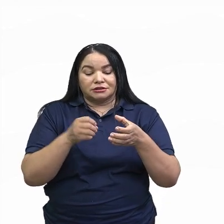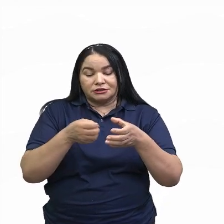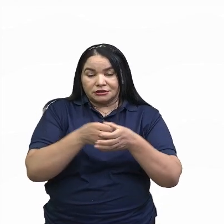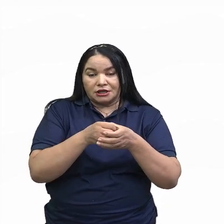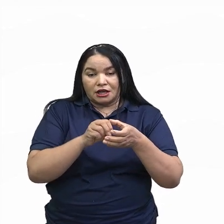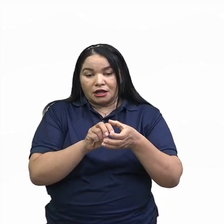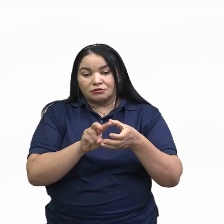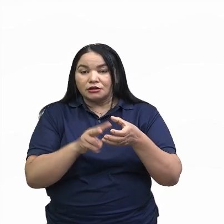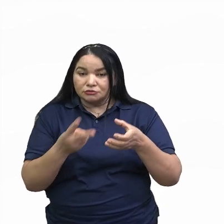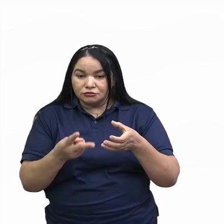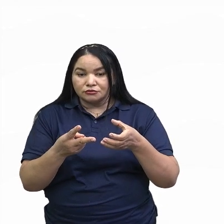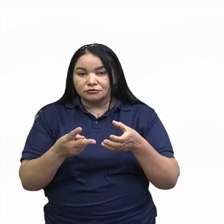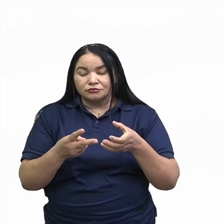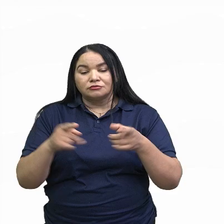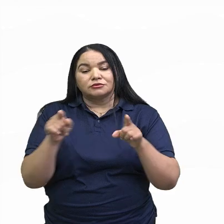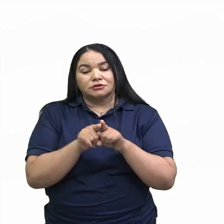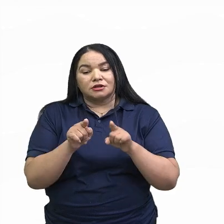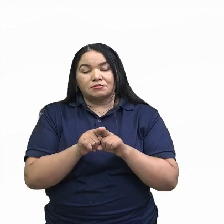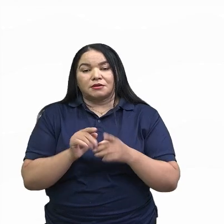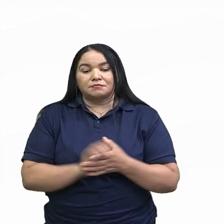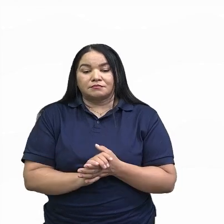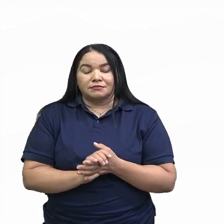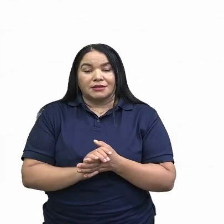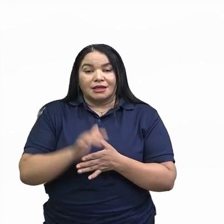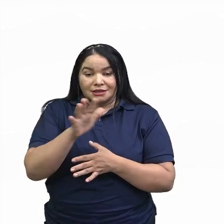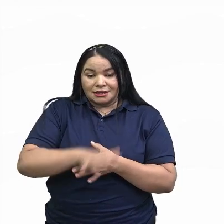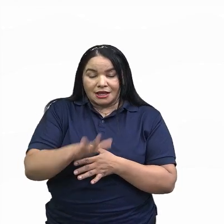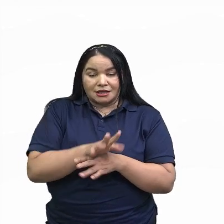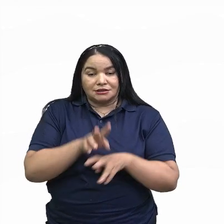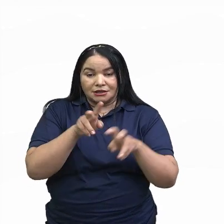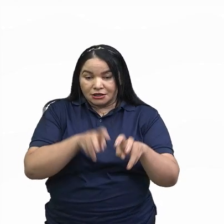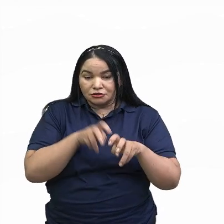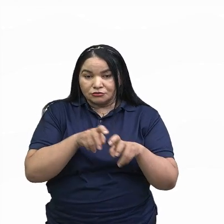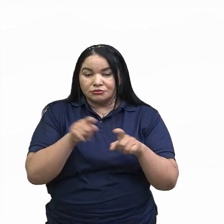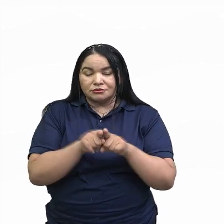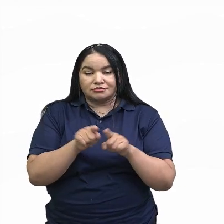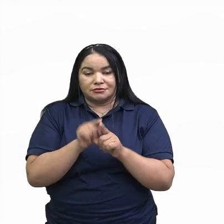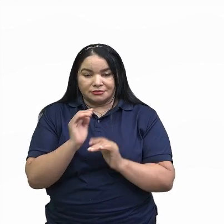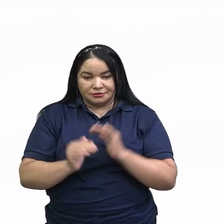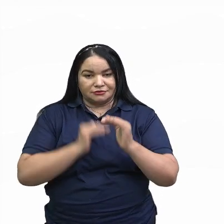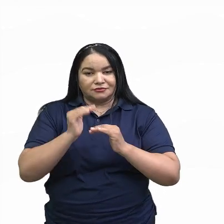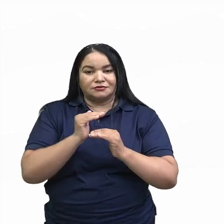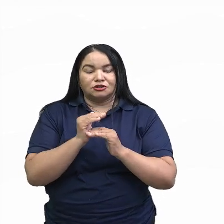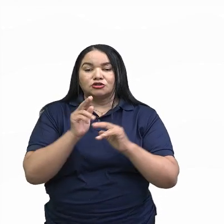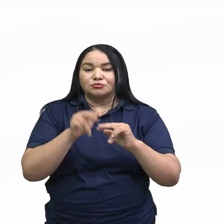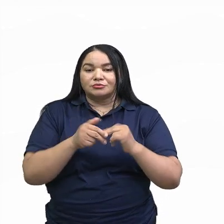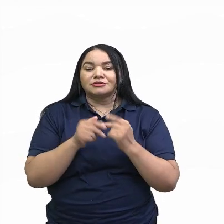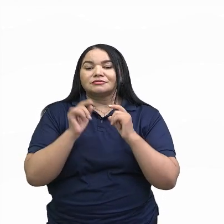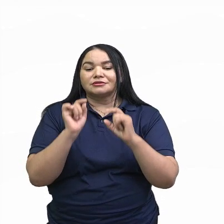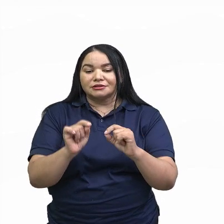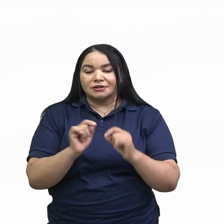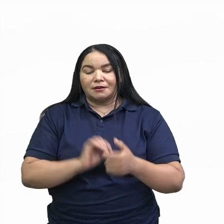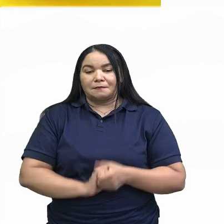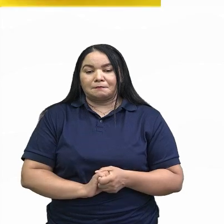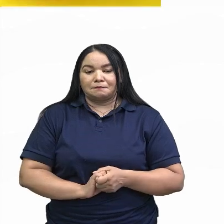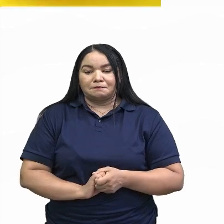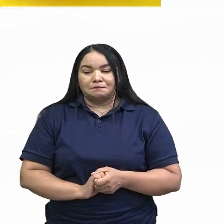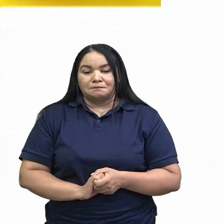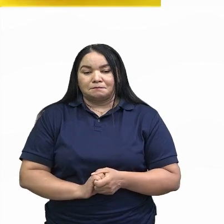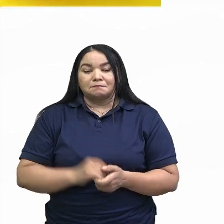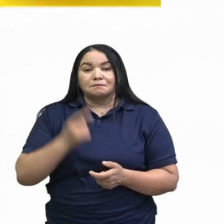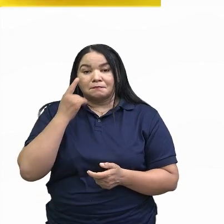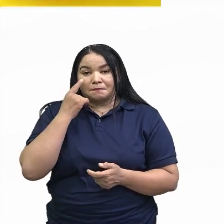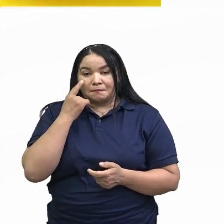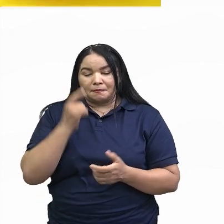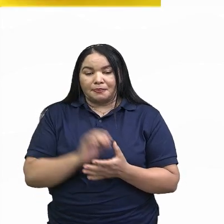Na agricultura, a gente vai observar também que ela é desenvolvida através, né, na nossa próxima imagem,